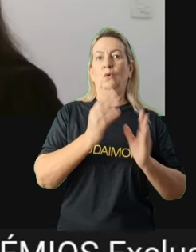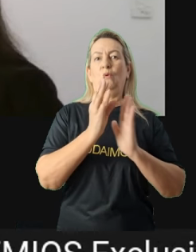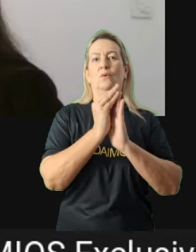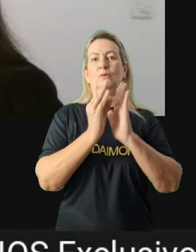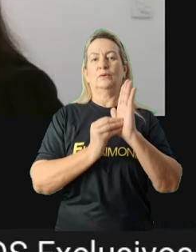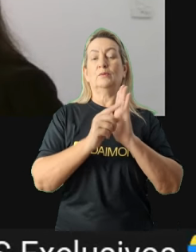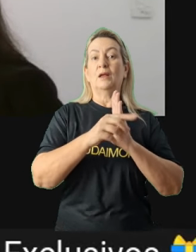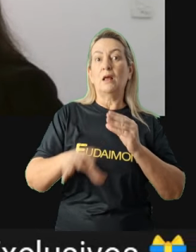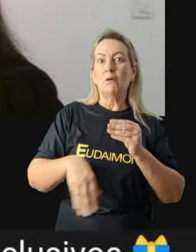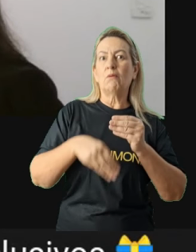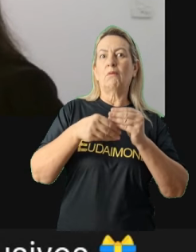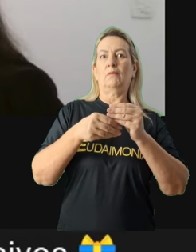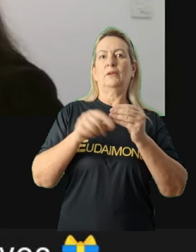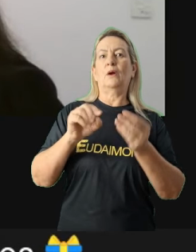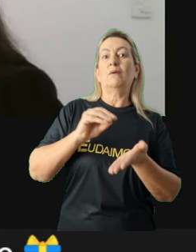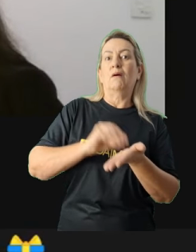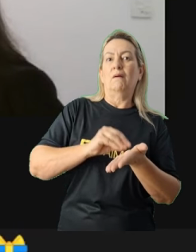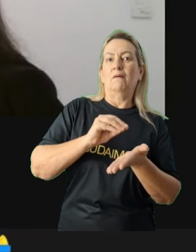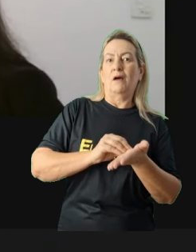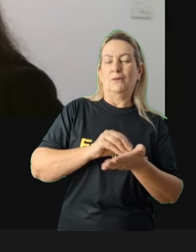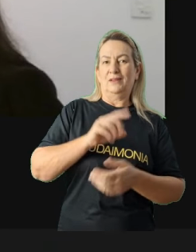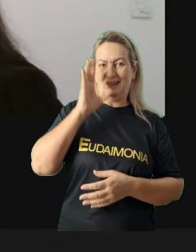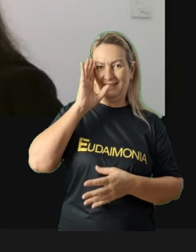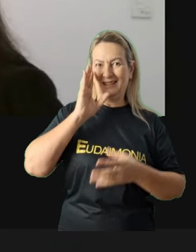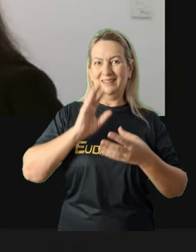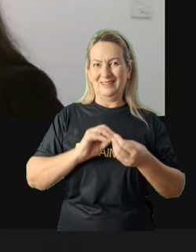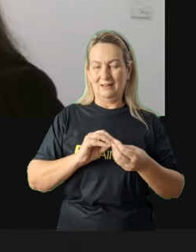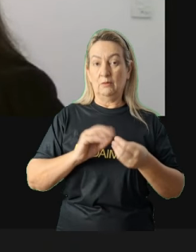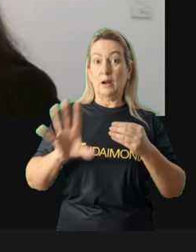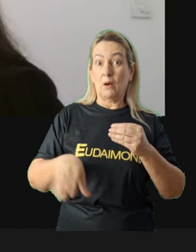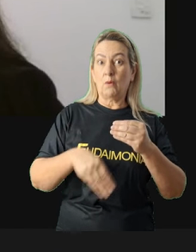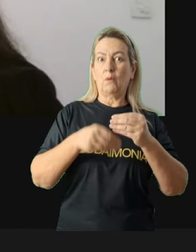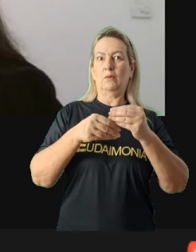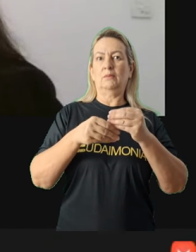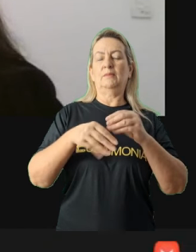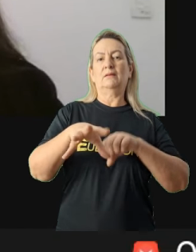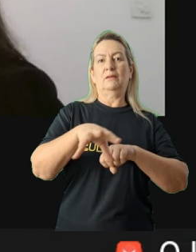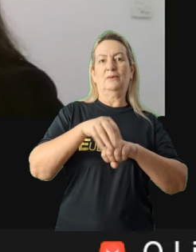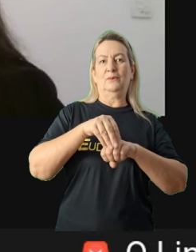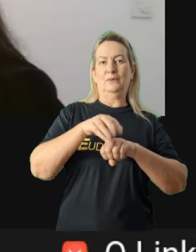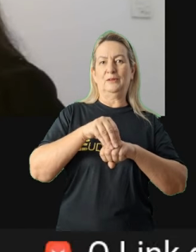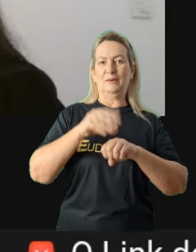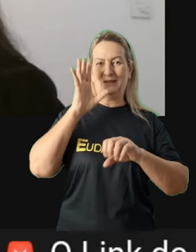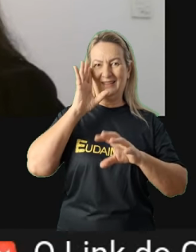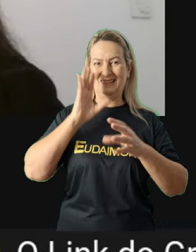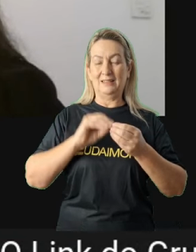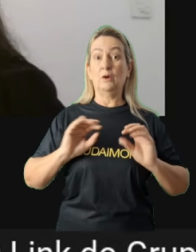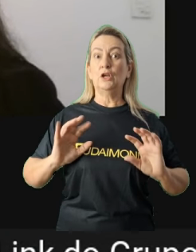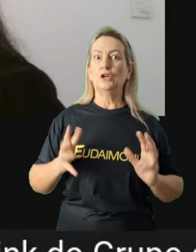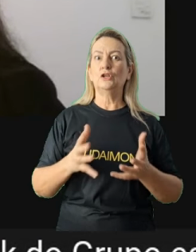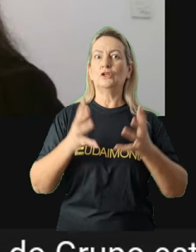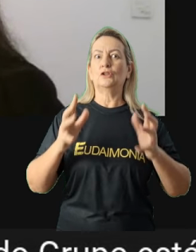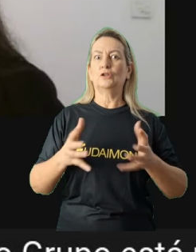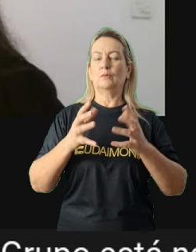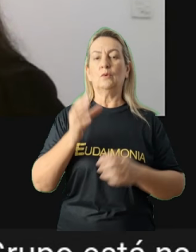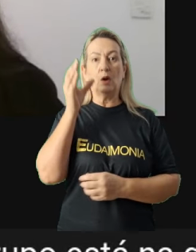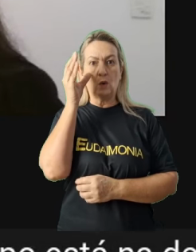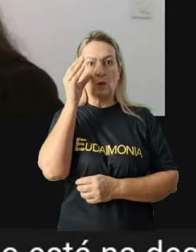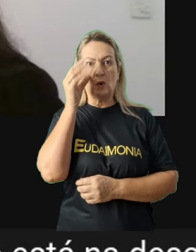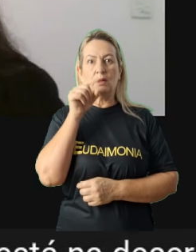você. Complementa o teu conhecimento, né, estimula a tua curiosidade. Tá? Isso